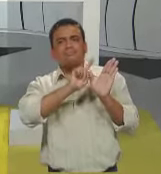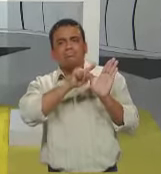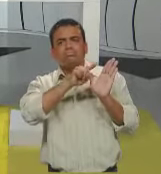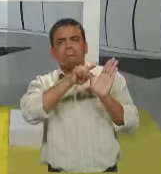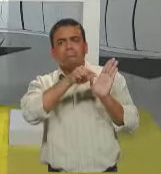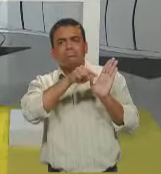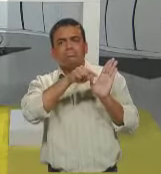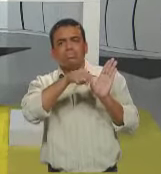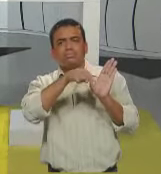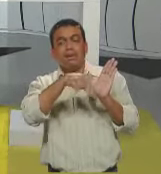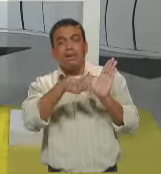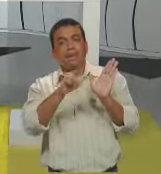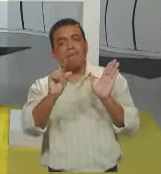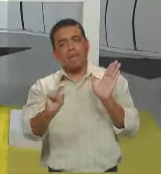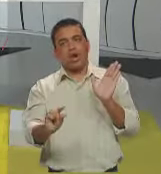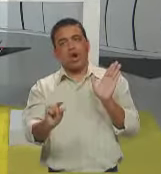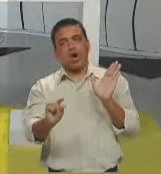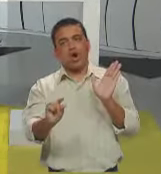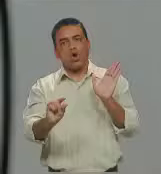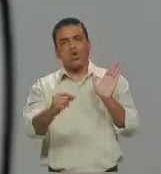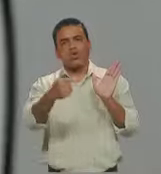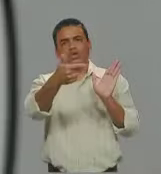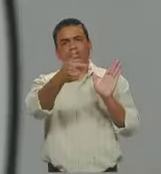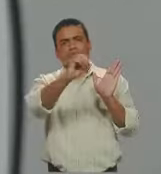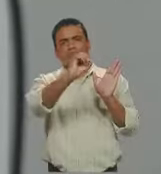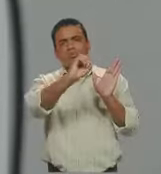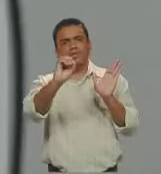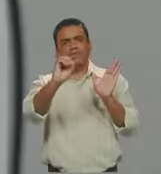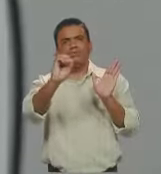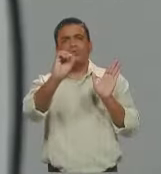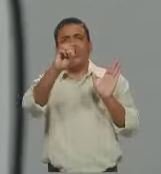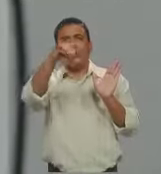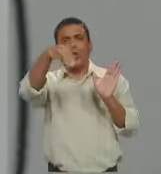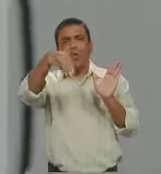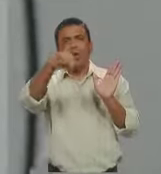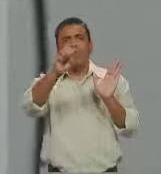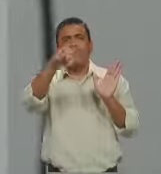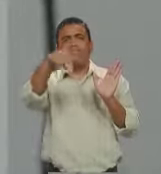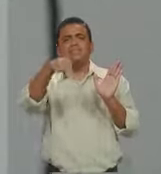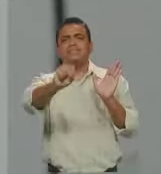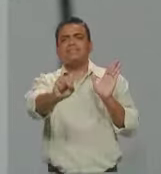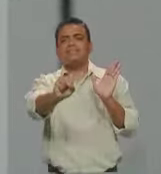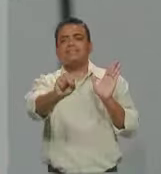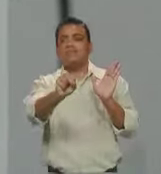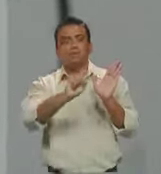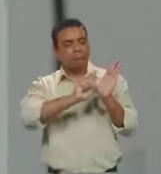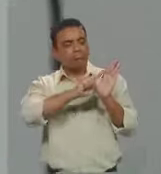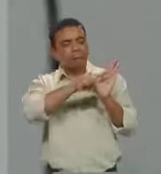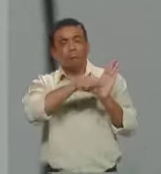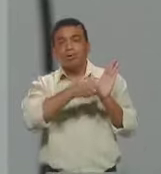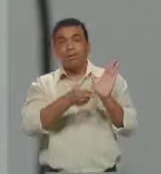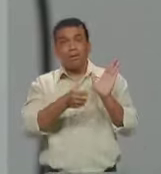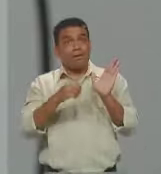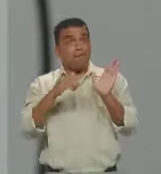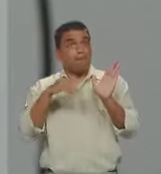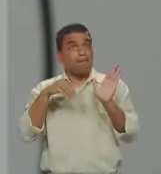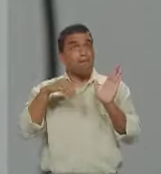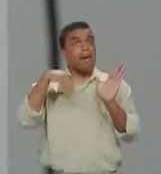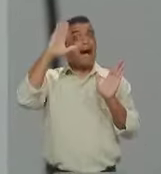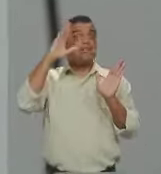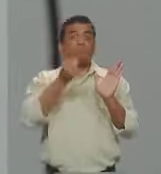chegar na menor escala aqui, que é 200 ohms, né? O que a gente tem nessa escala? Seria o valor máximo que